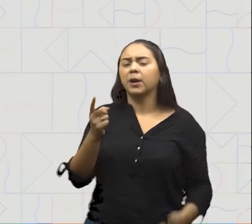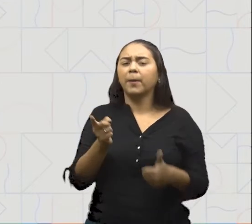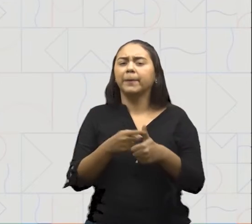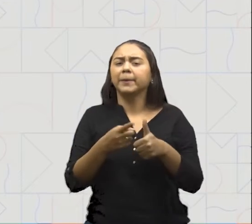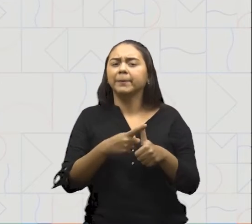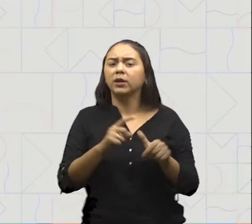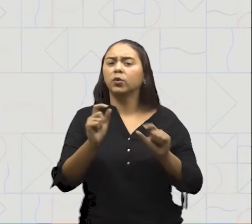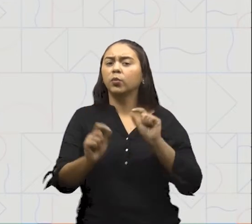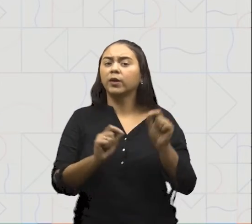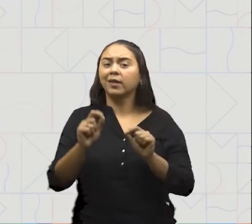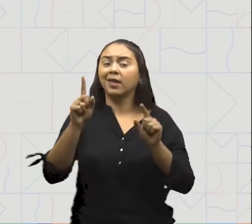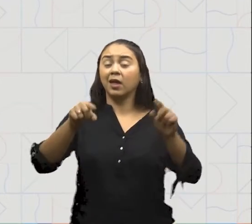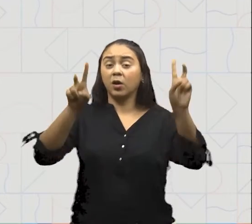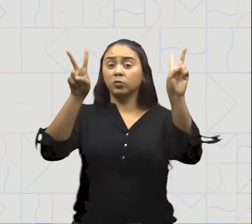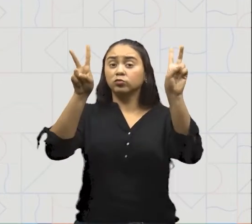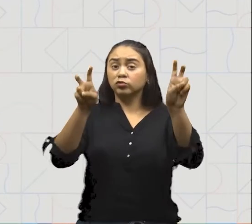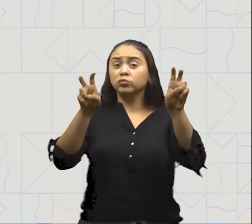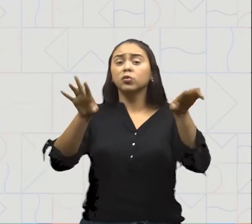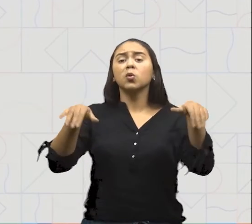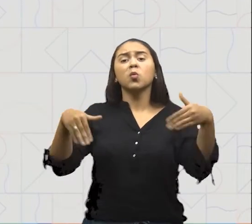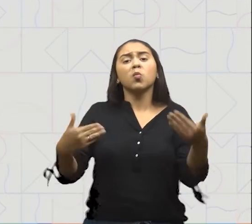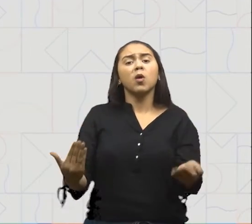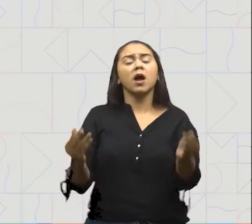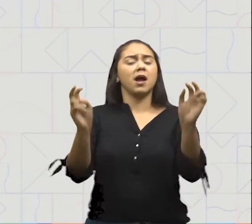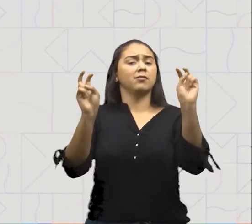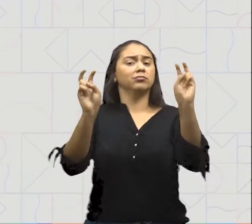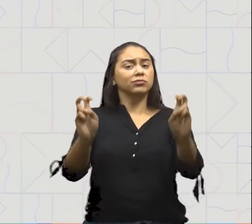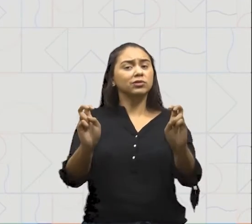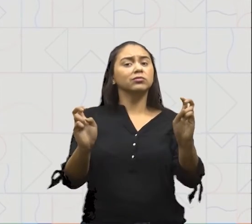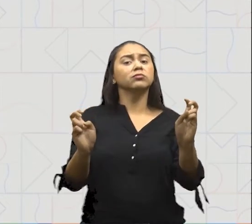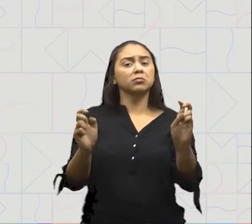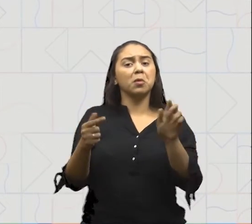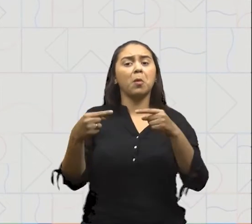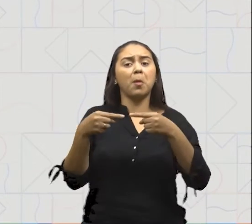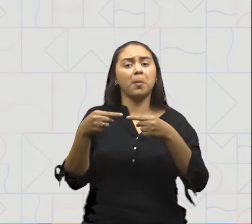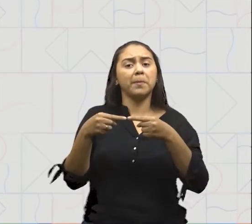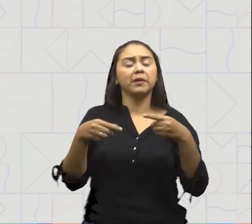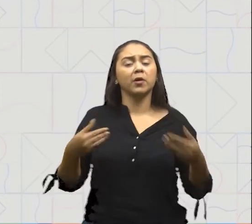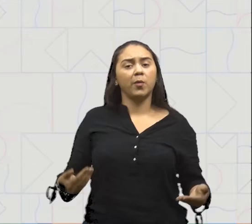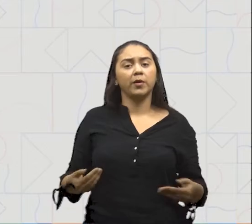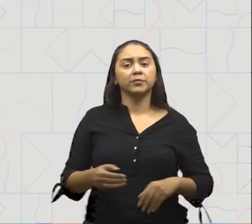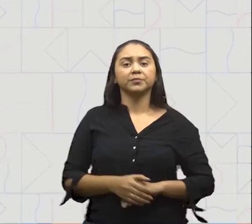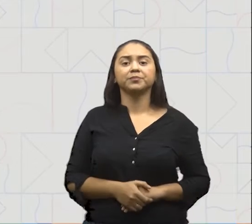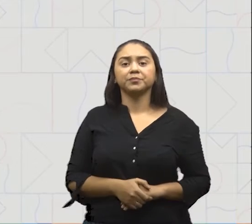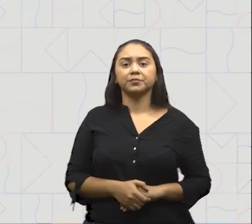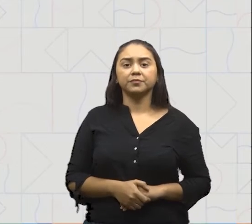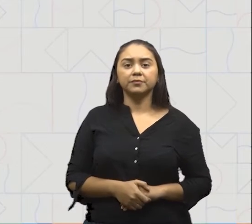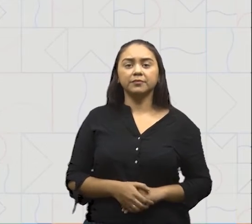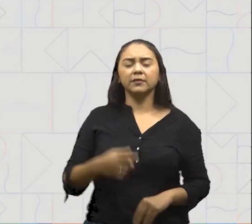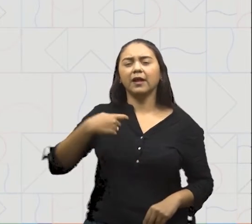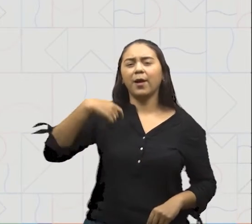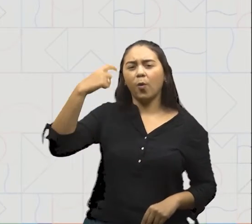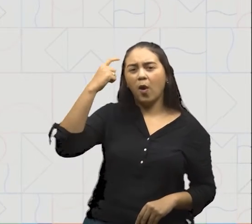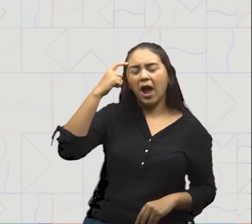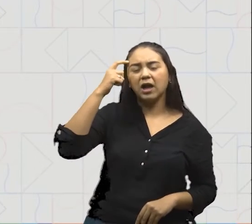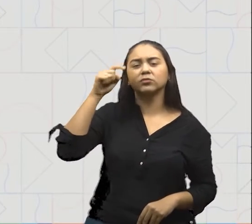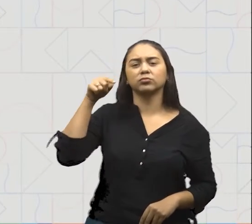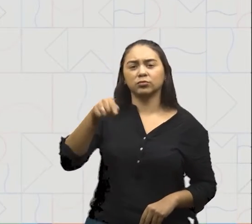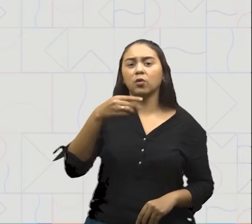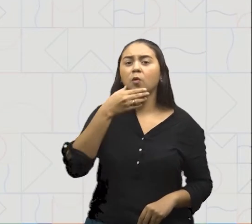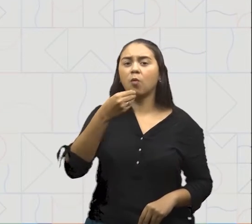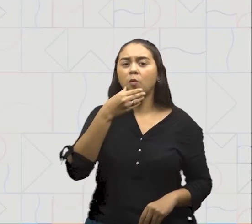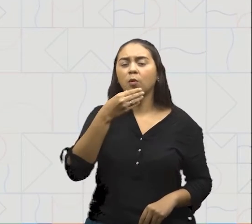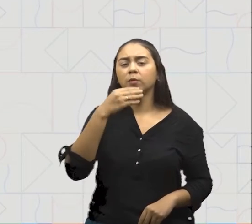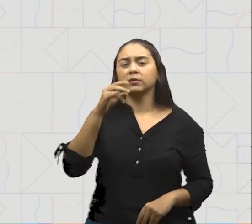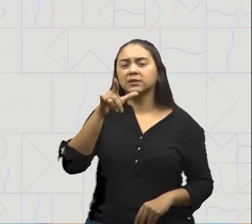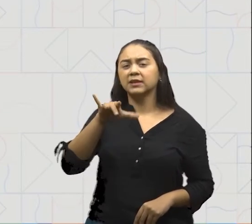título. Qual título poderemos dar para essa notícia? Eu acho que o Célio descobriu um lado artista dele ao